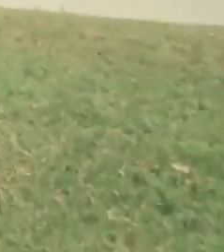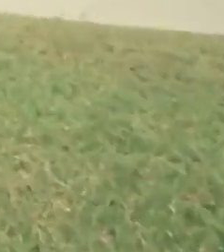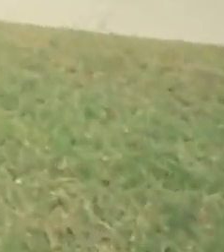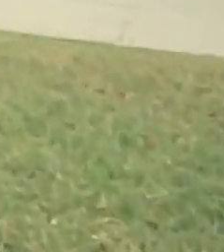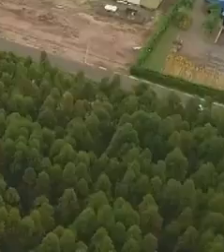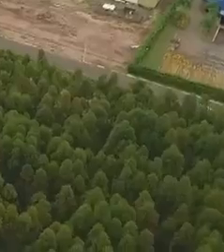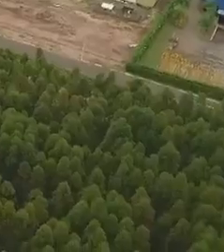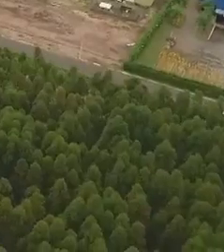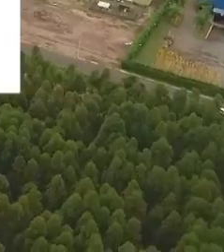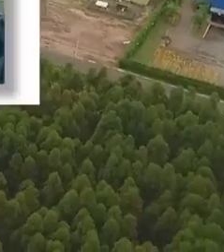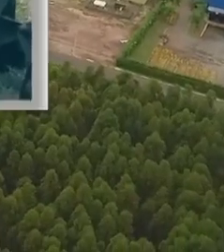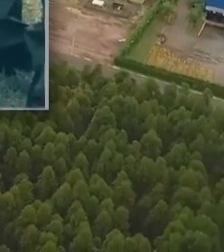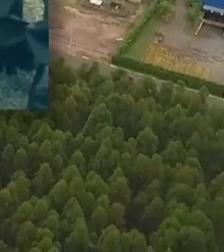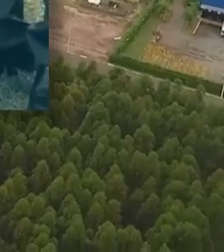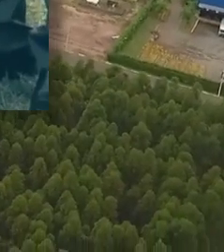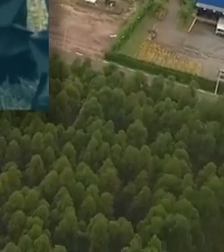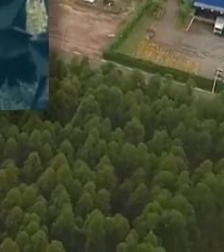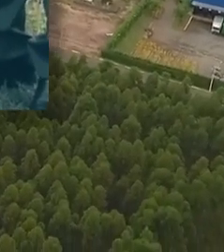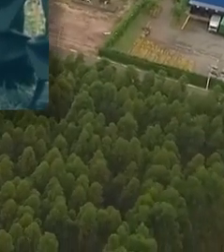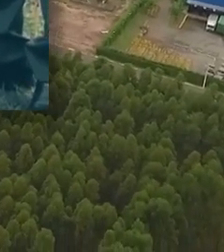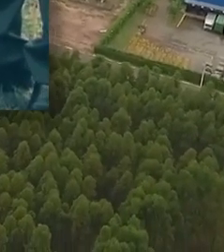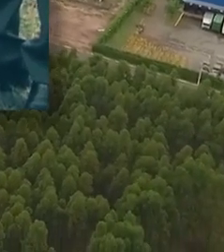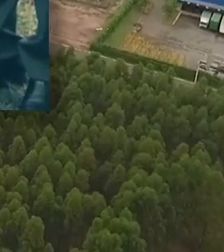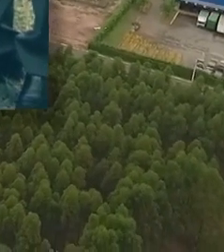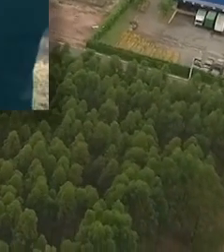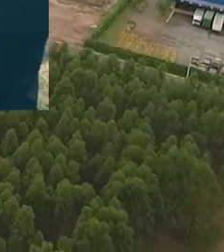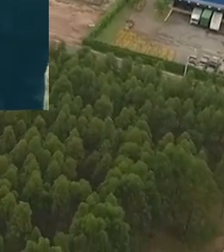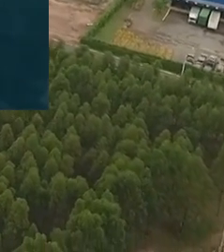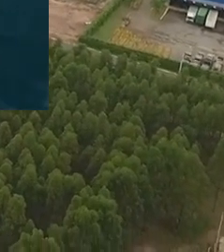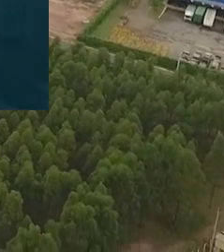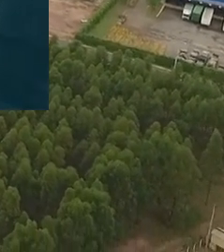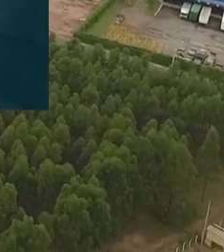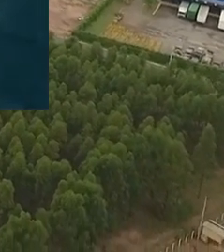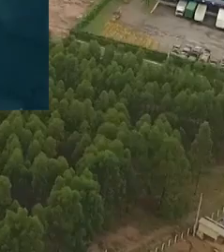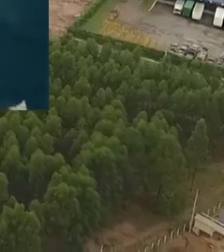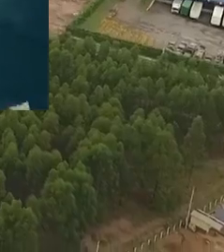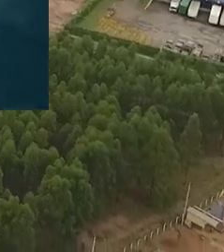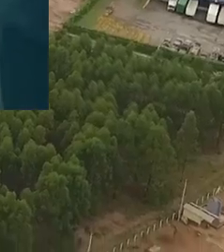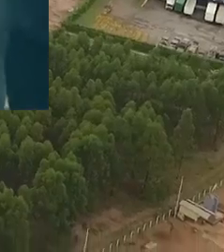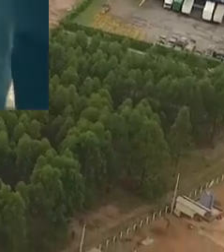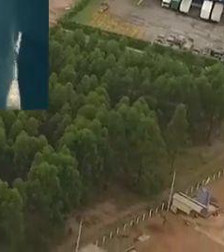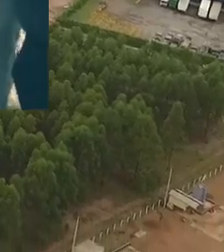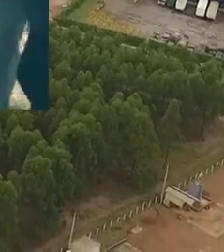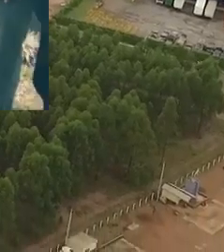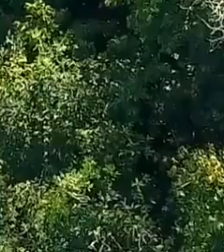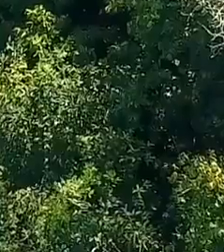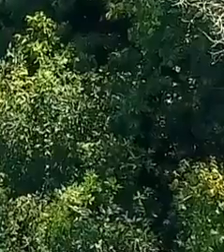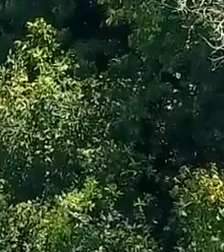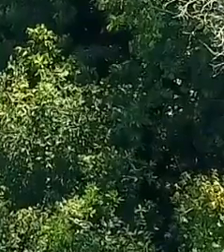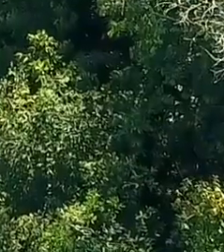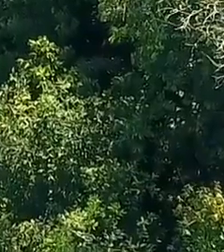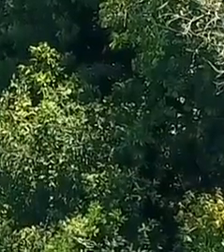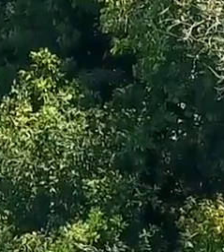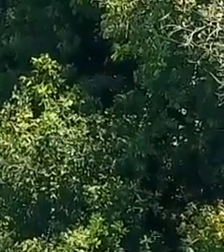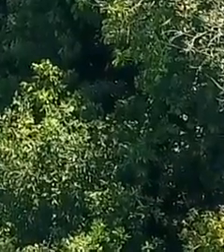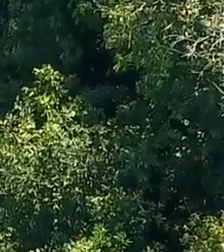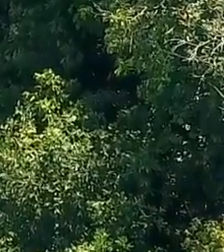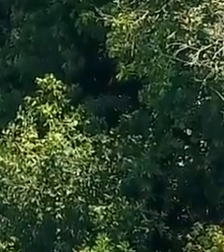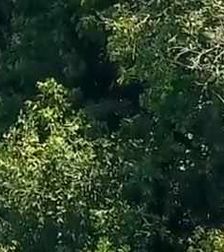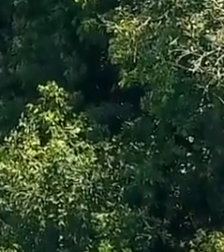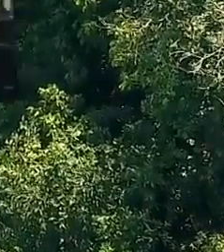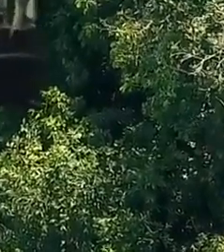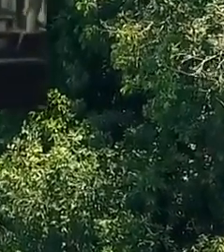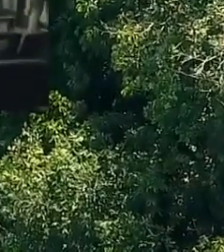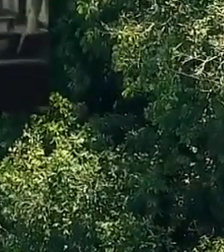O cuidado com o meio ambiente tornou-se uma marca da atual gestão da Assembleia Legislativa. Além da elaboração de leis